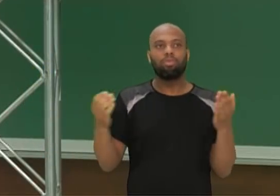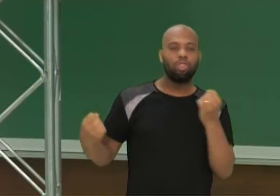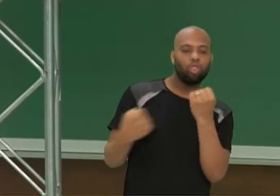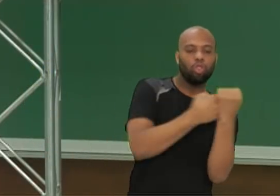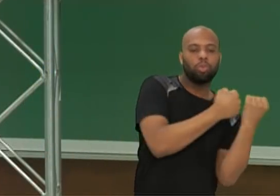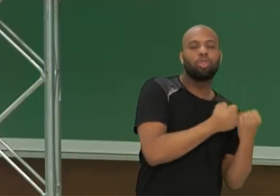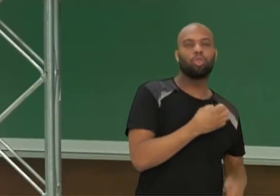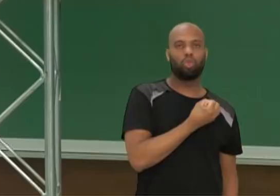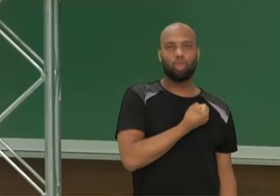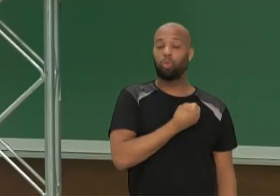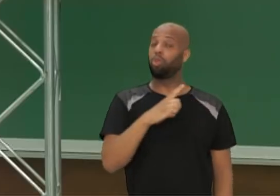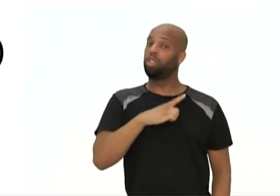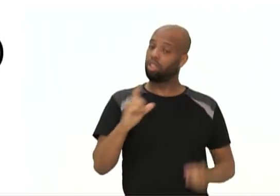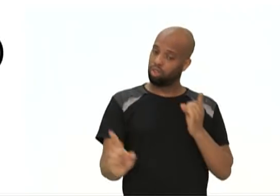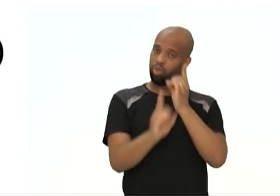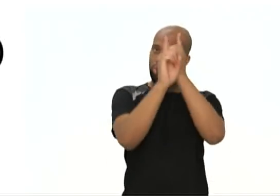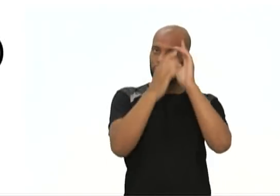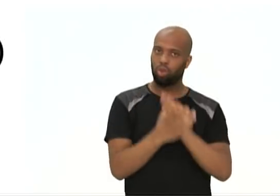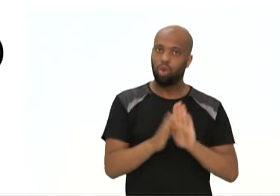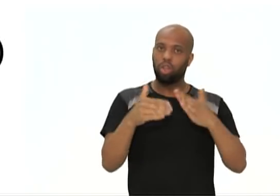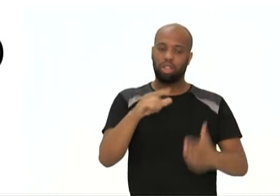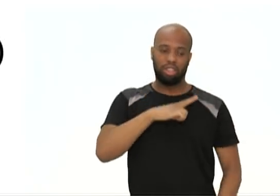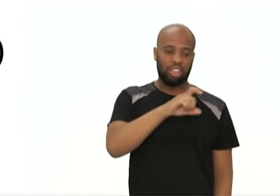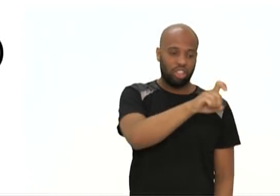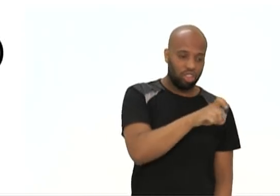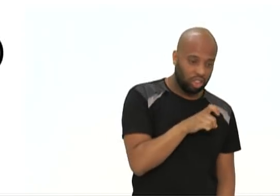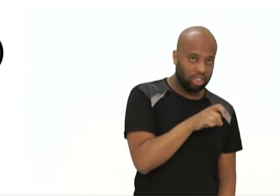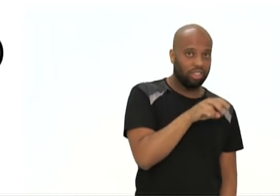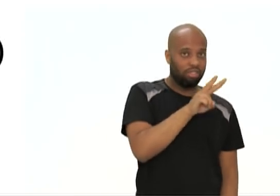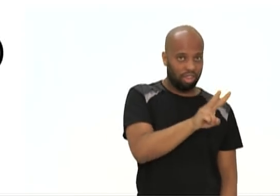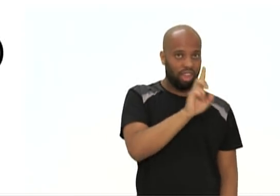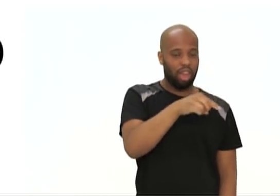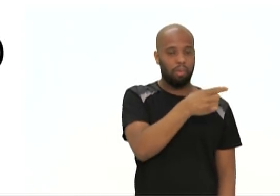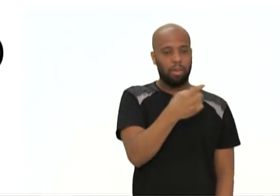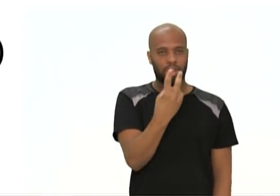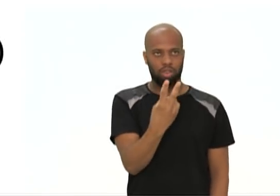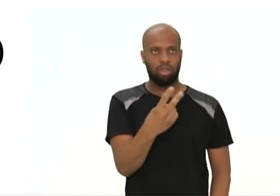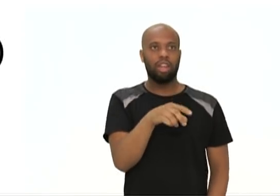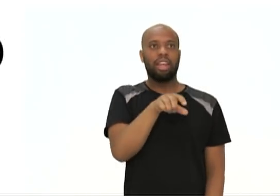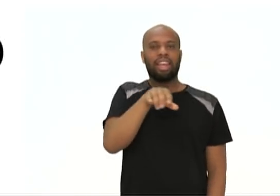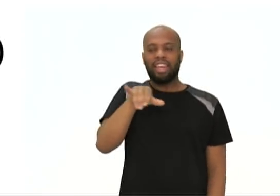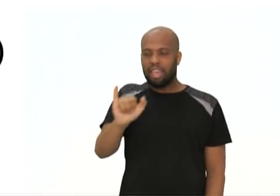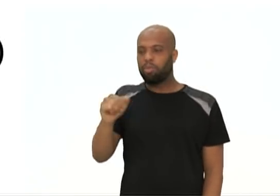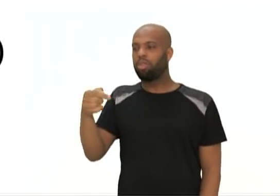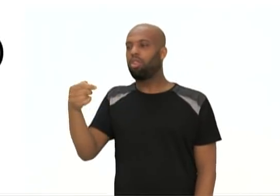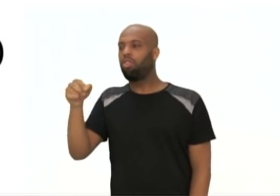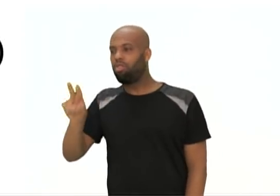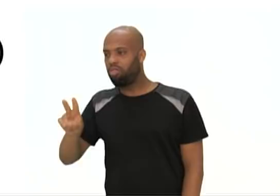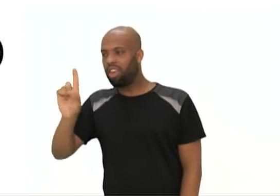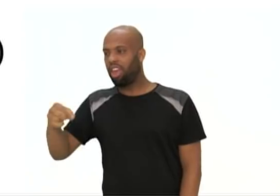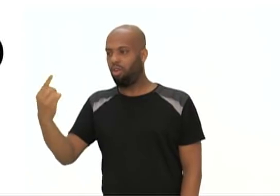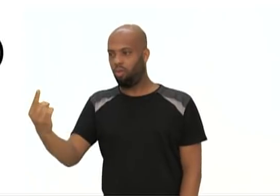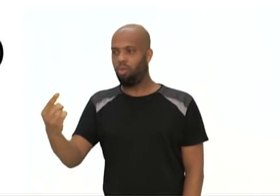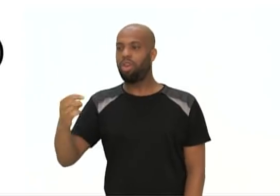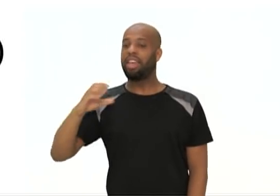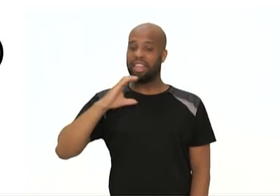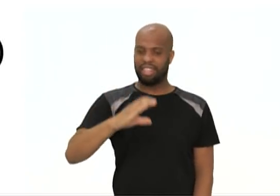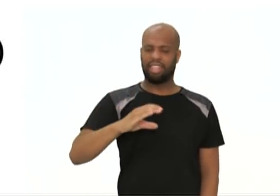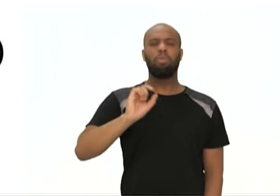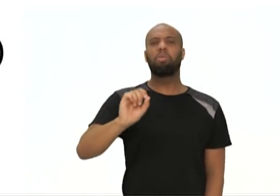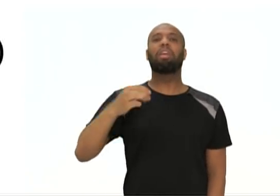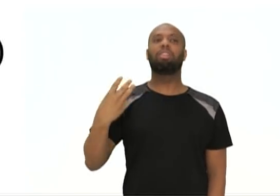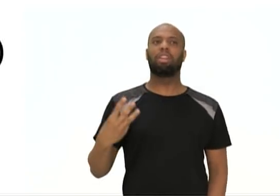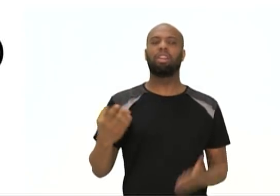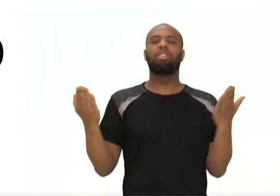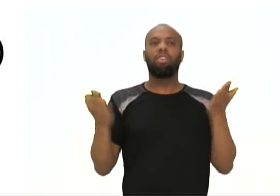substituir os valores que nós temos. Então, o x do vértice é menos 2, y do vértice é 1 e o c vale